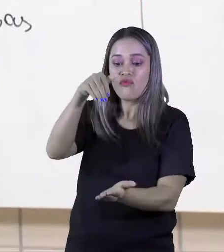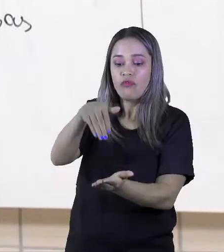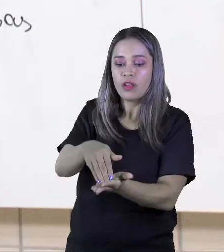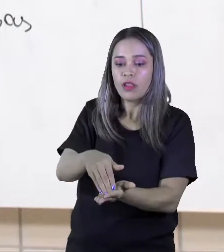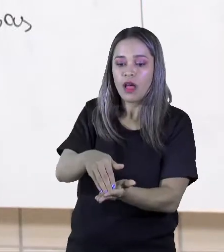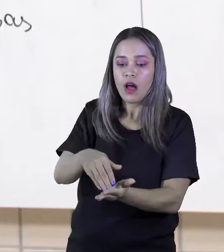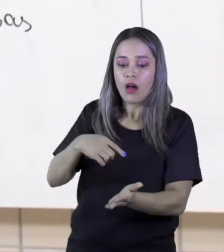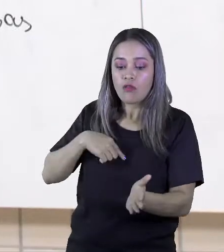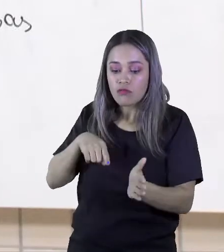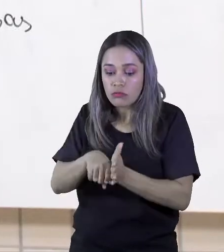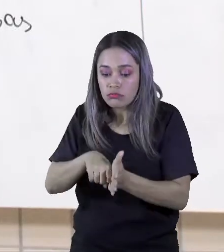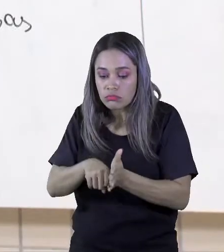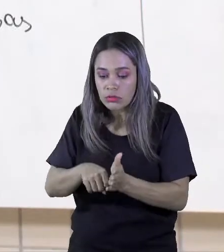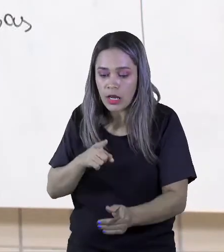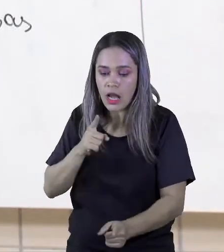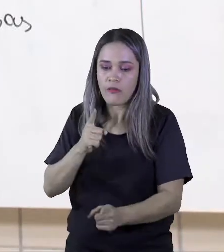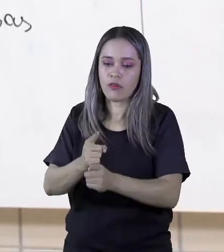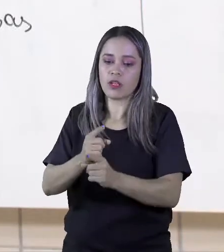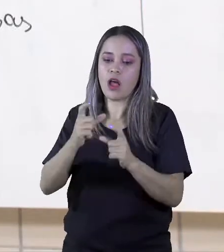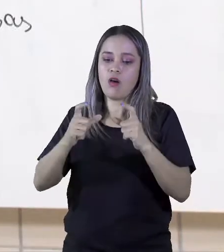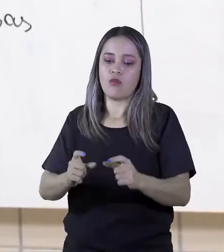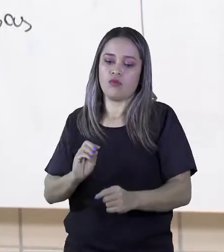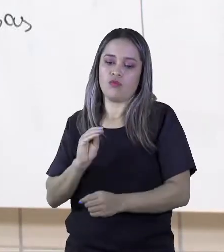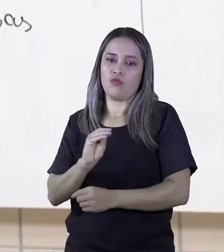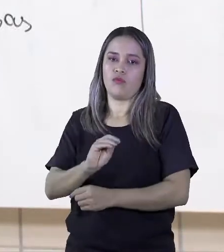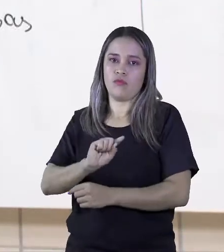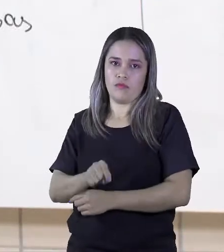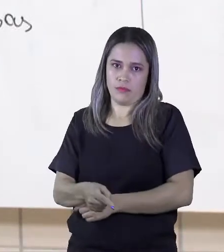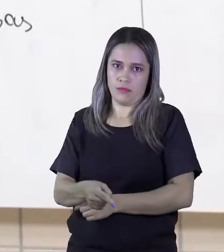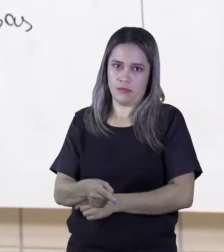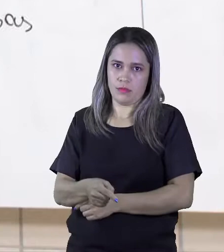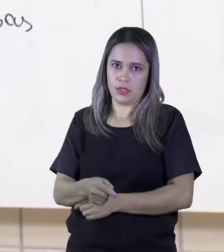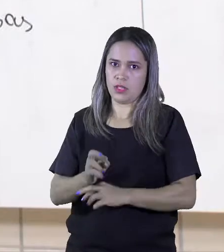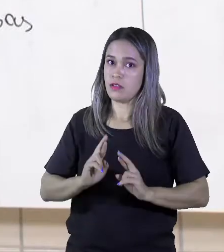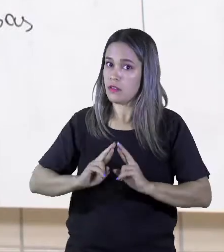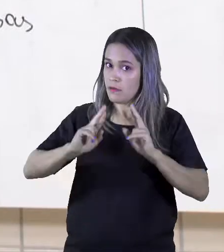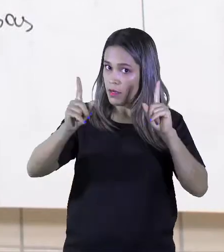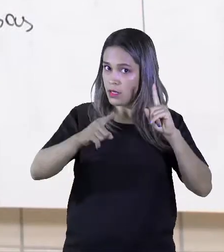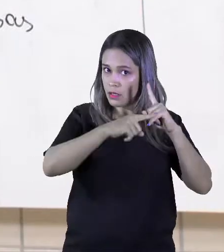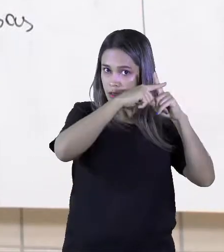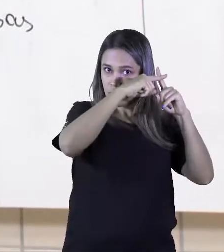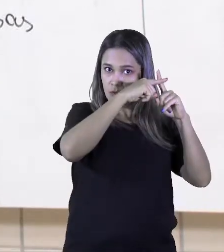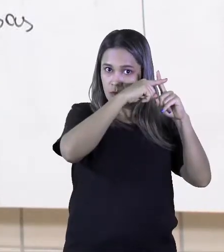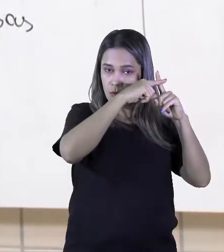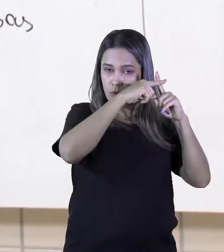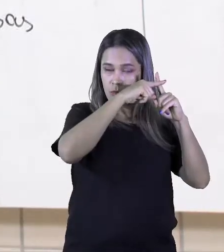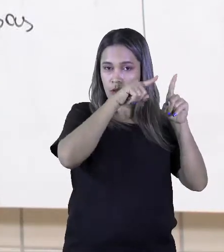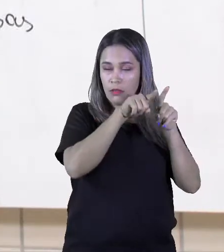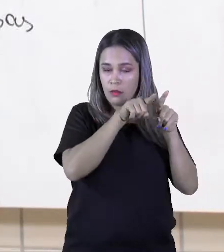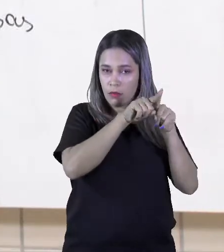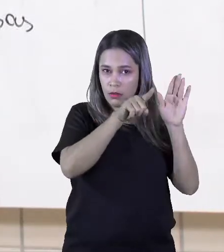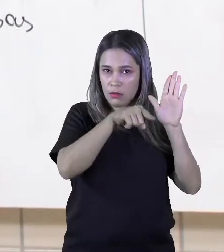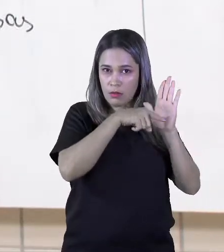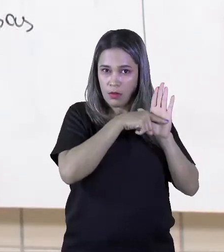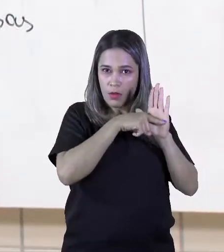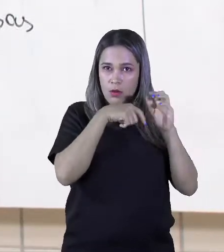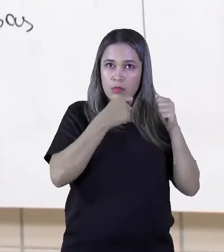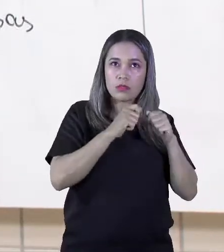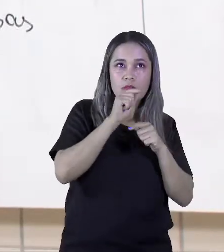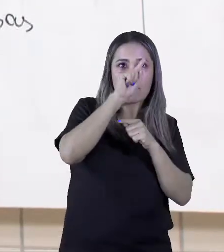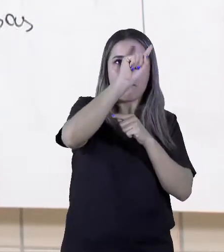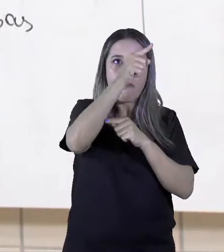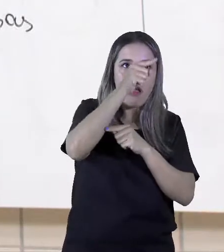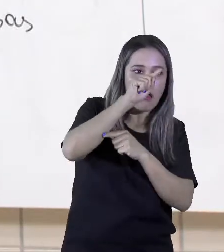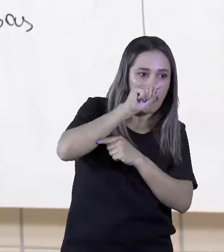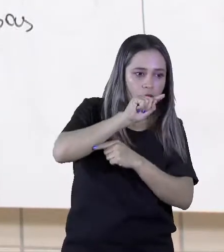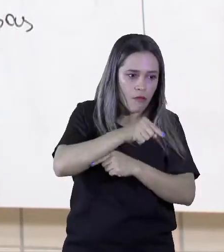vírgula vai ficar. Então, diferente da soma e da subtração, que eu precisava estar adequando ali vírgula abaixo